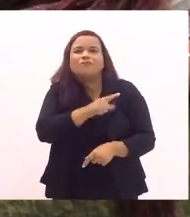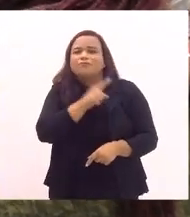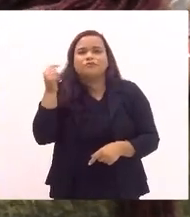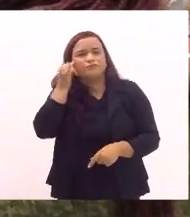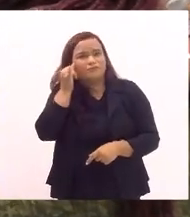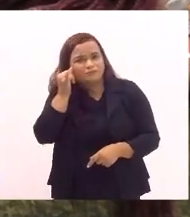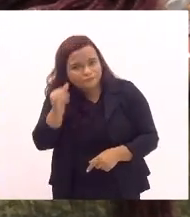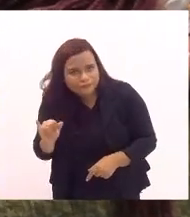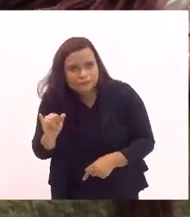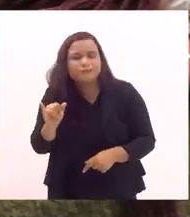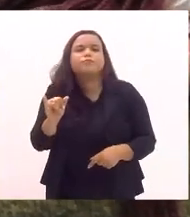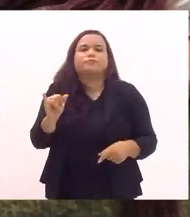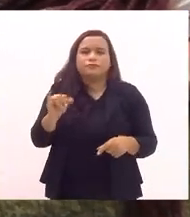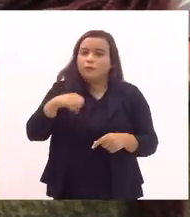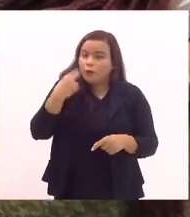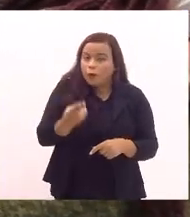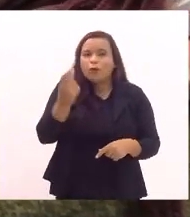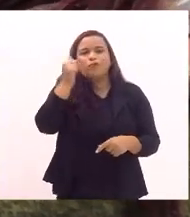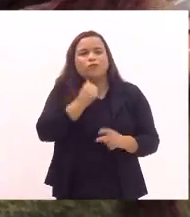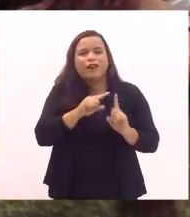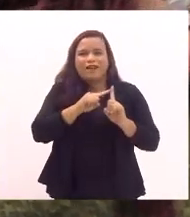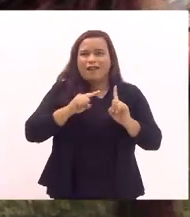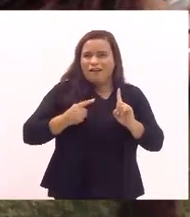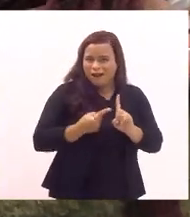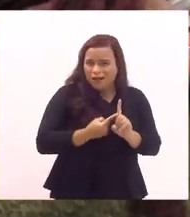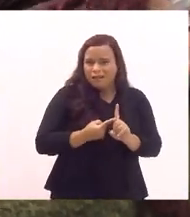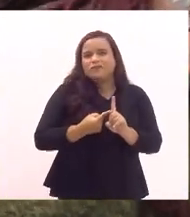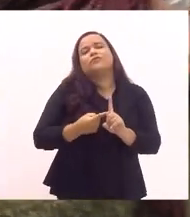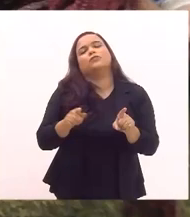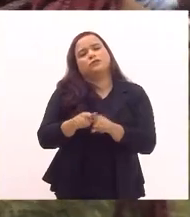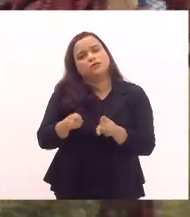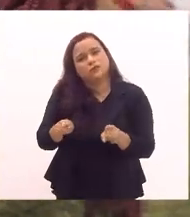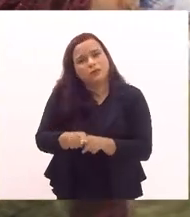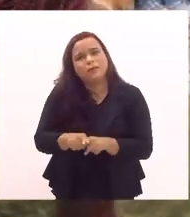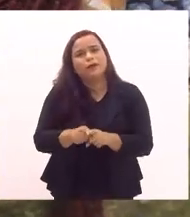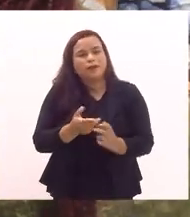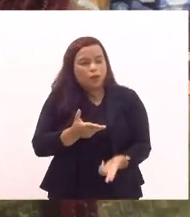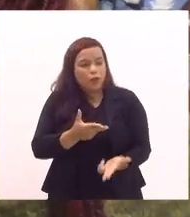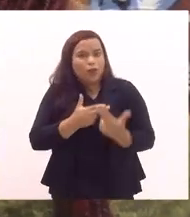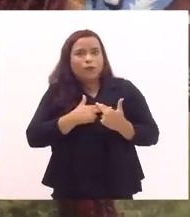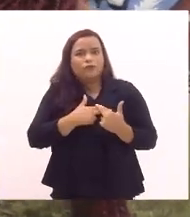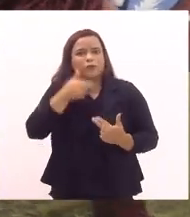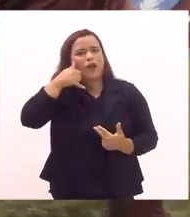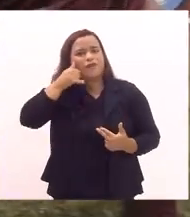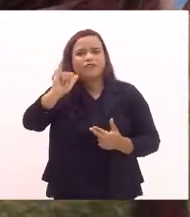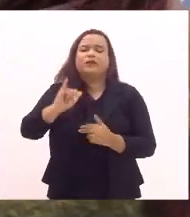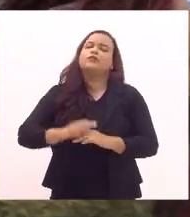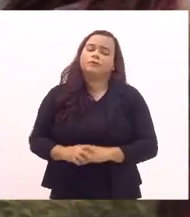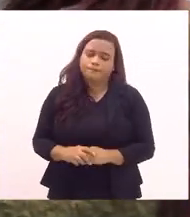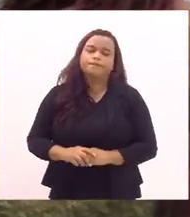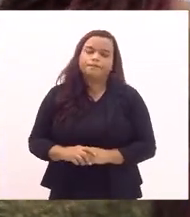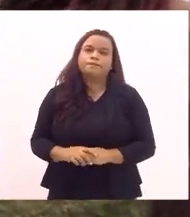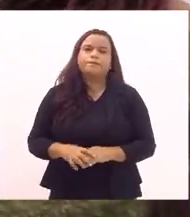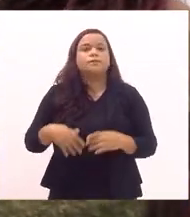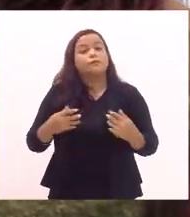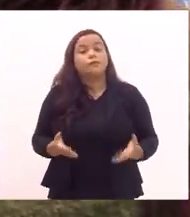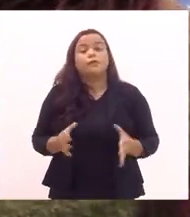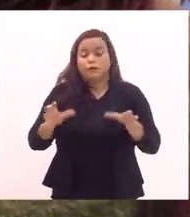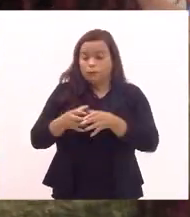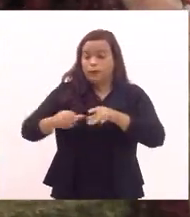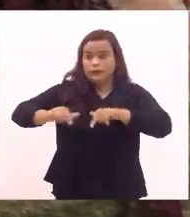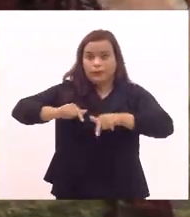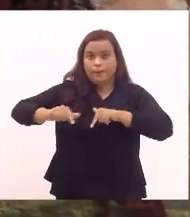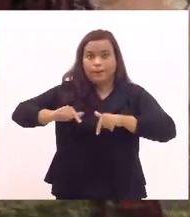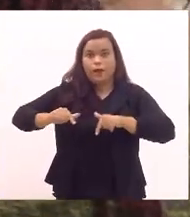gestante venha passar pela dor do luto Perinatal essa comissão esse grupo de trabalho seu presidente